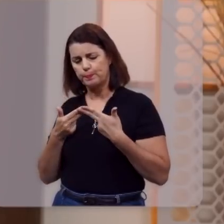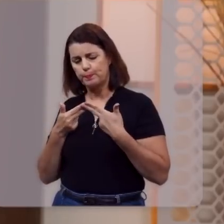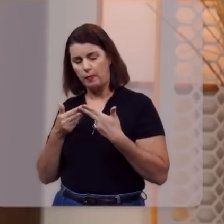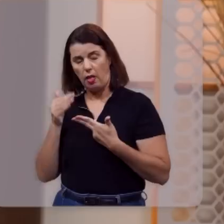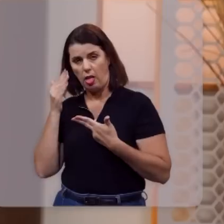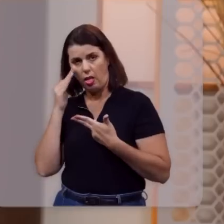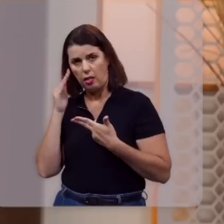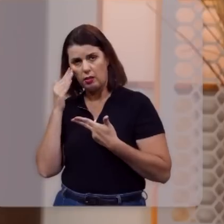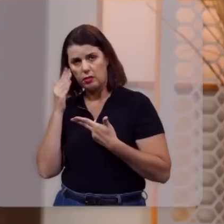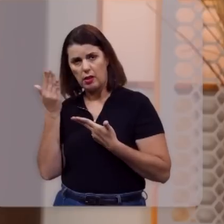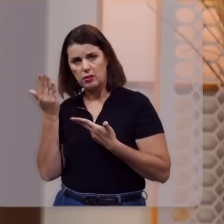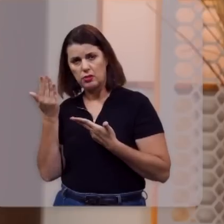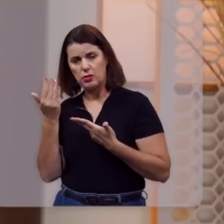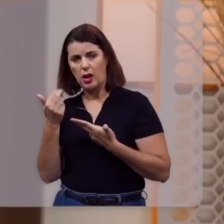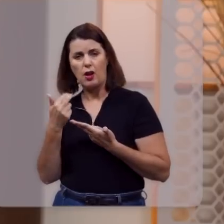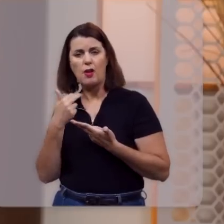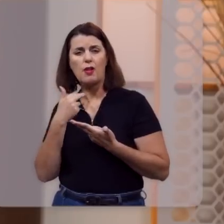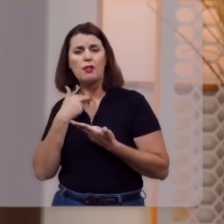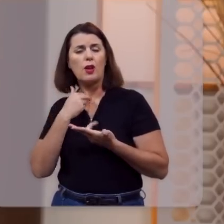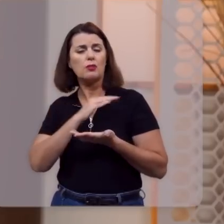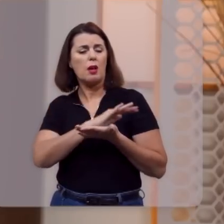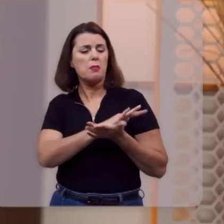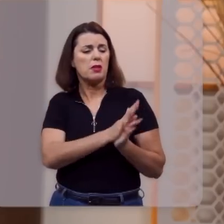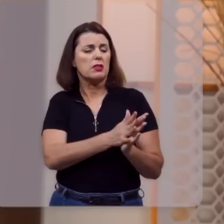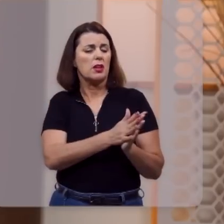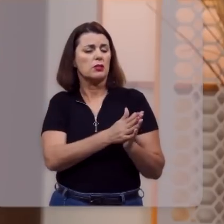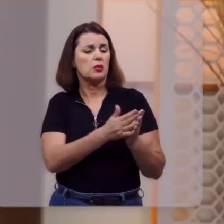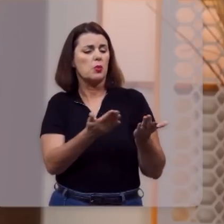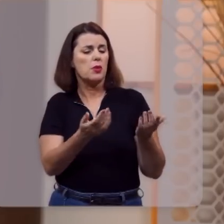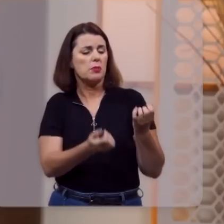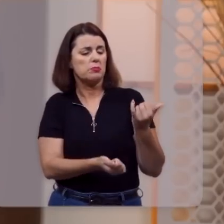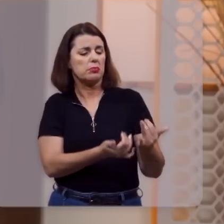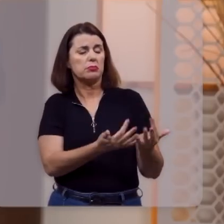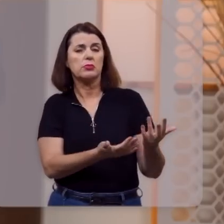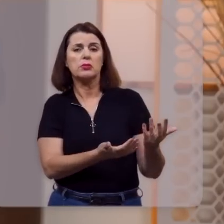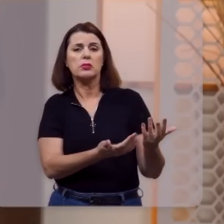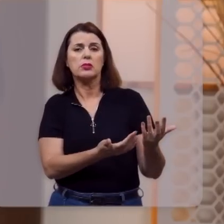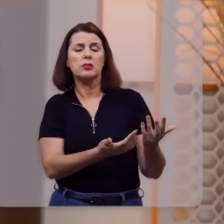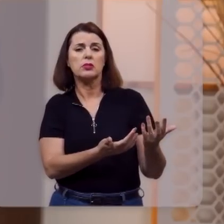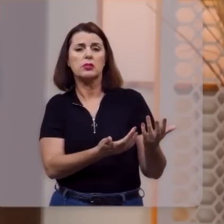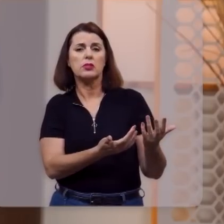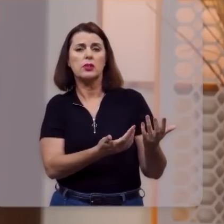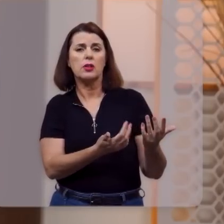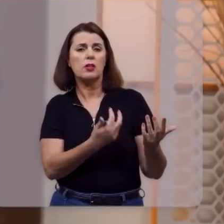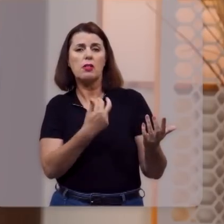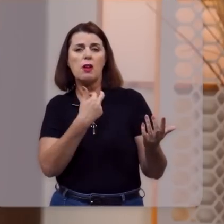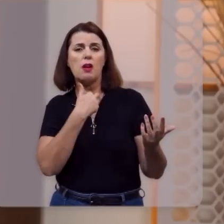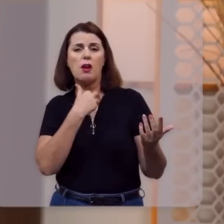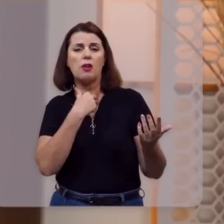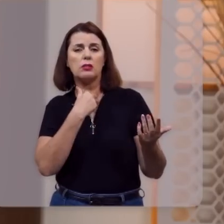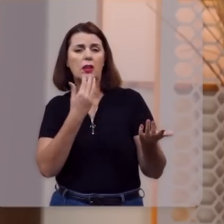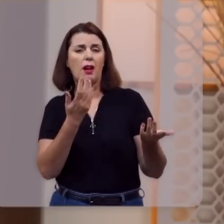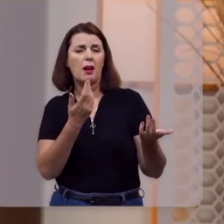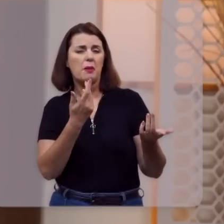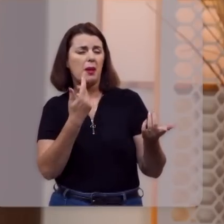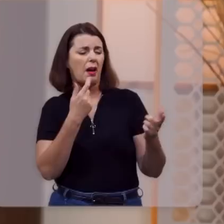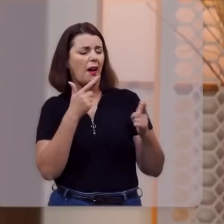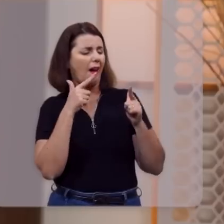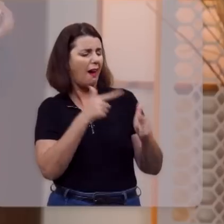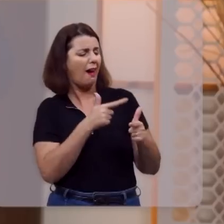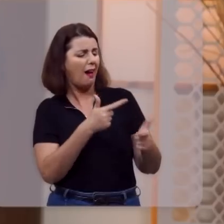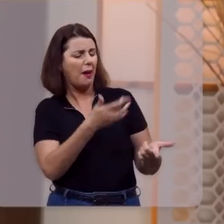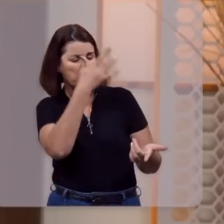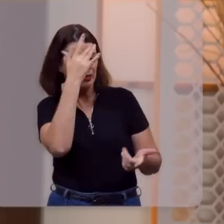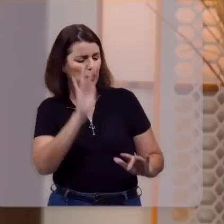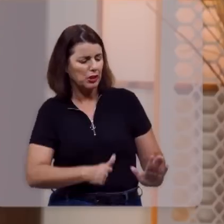Elias entendia que não se esmaga a cana quebrada, nem se apaga a torcida que fumega, que não se tripudia sobre